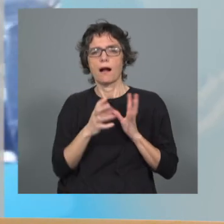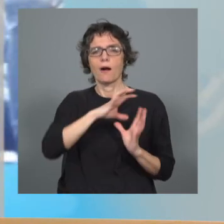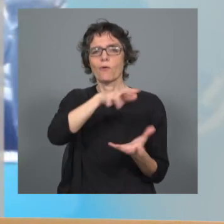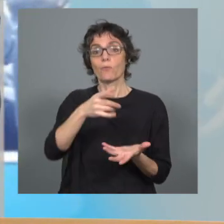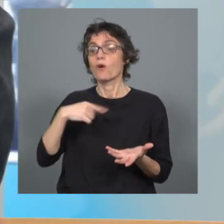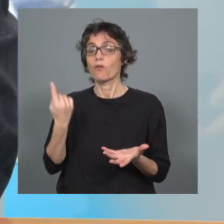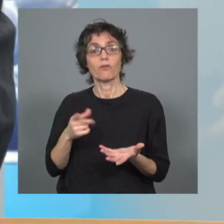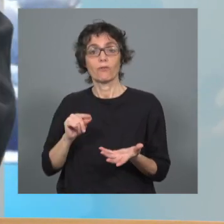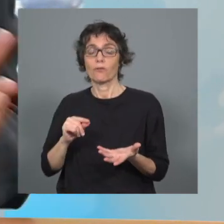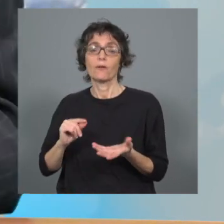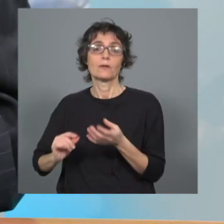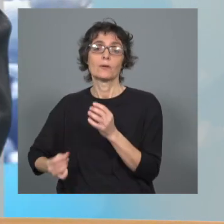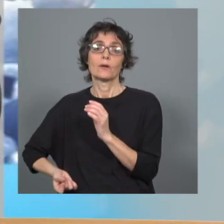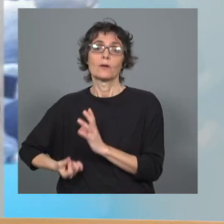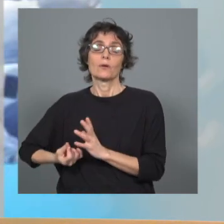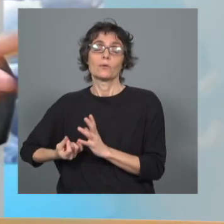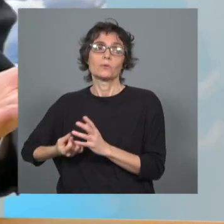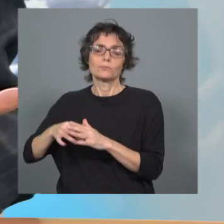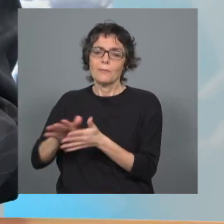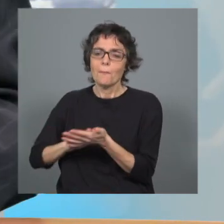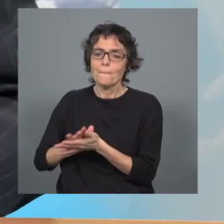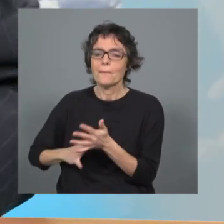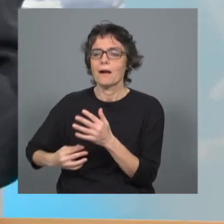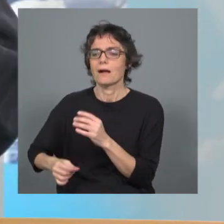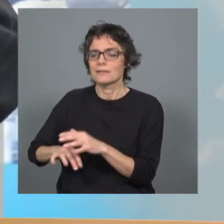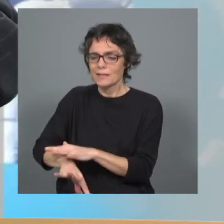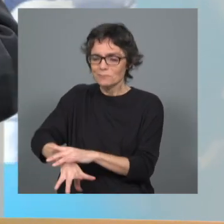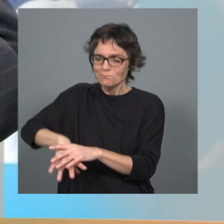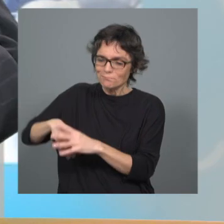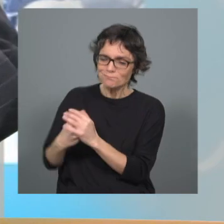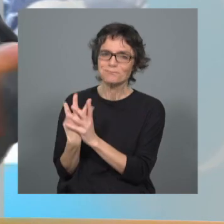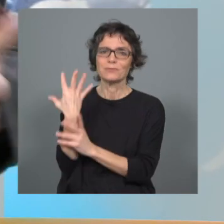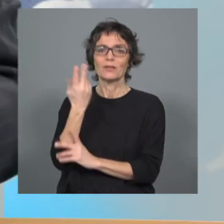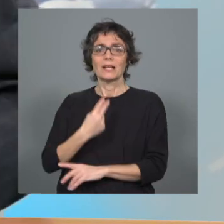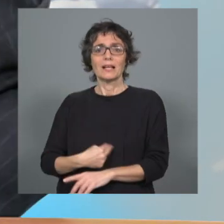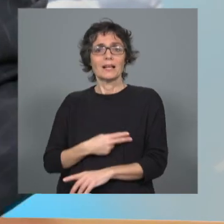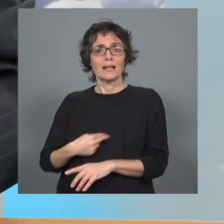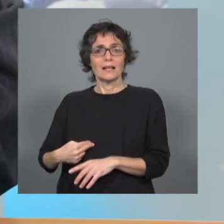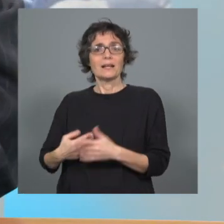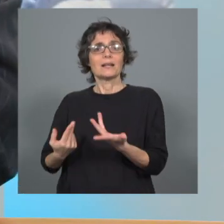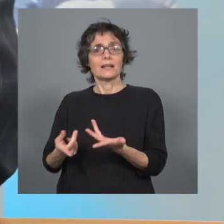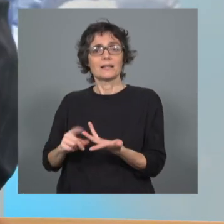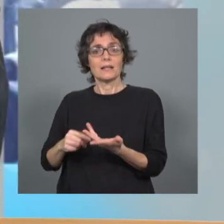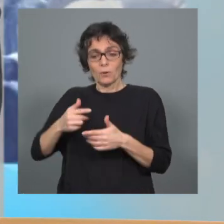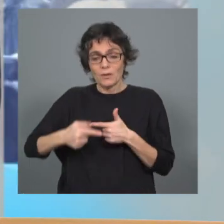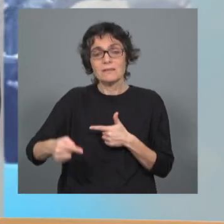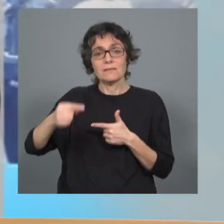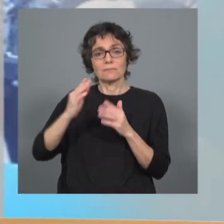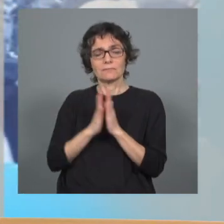origens cristãs até os dias de hoje. E, portanto, a Semana Santa é o tempo oportuno para vivermos esta